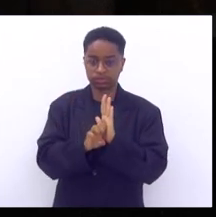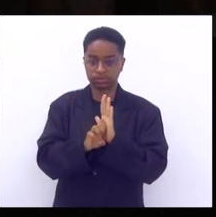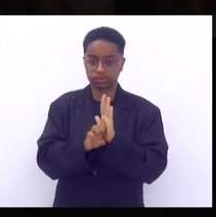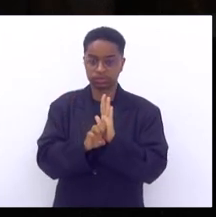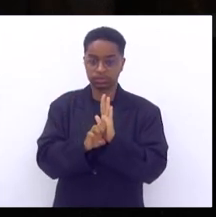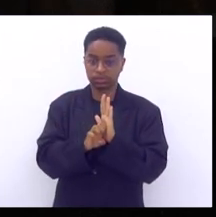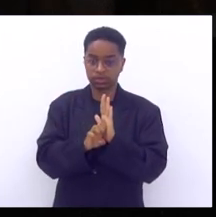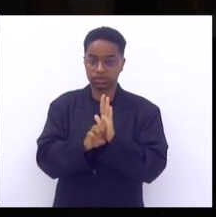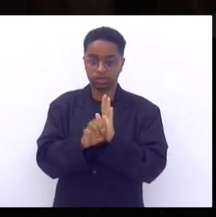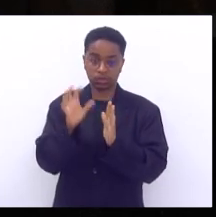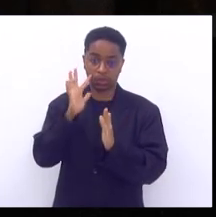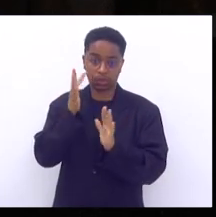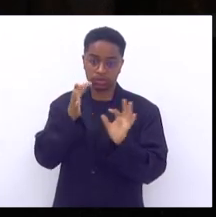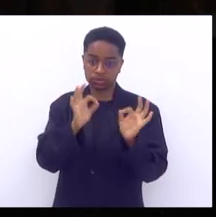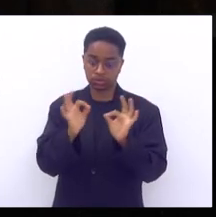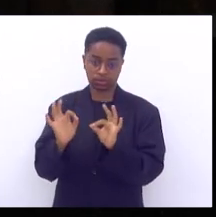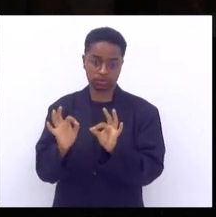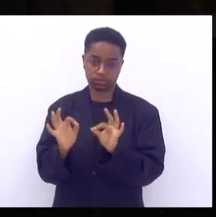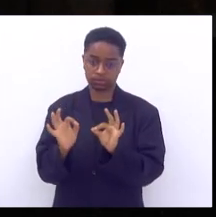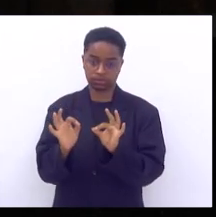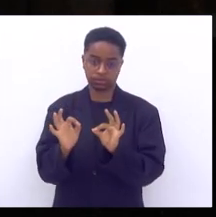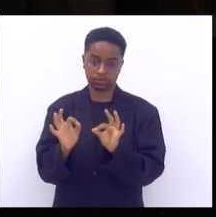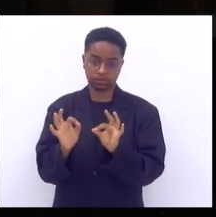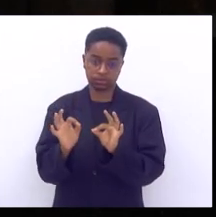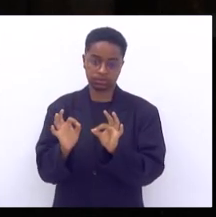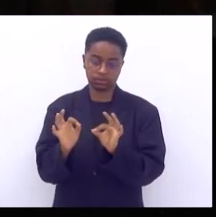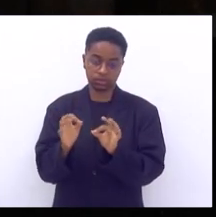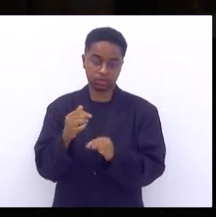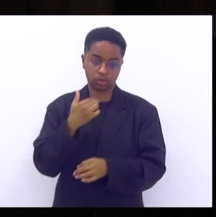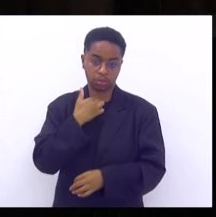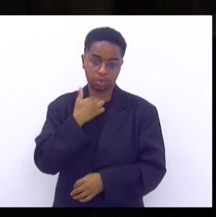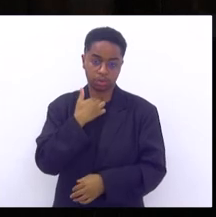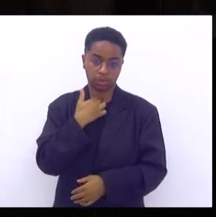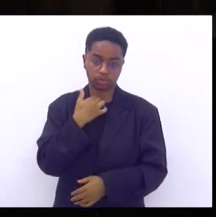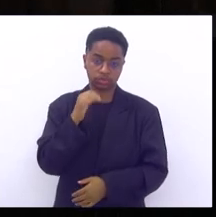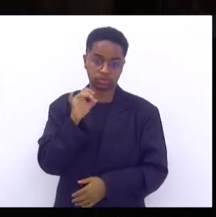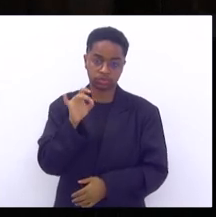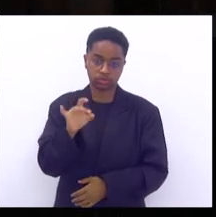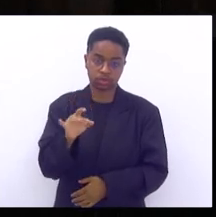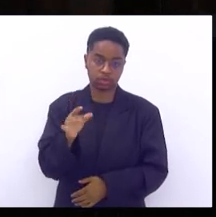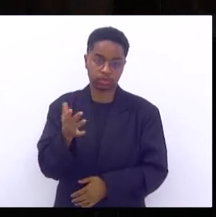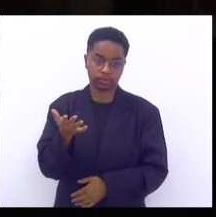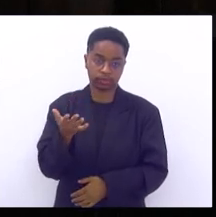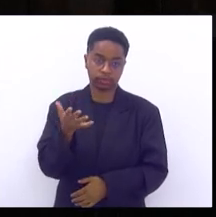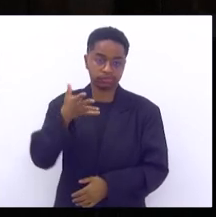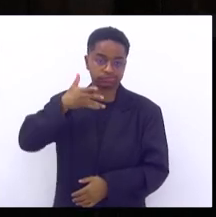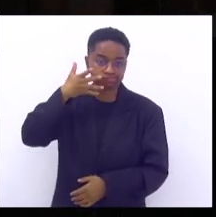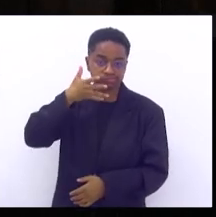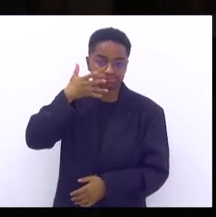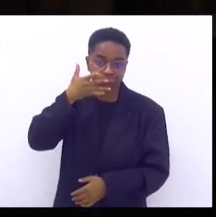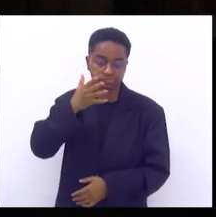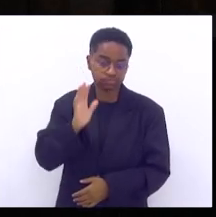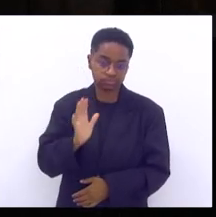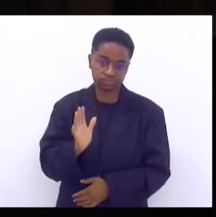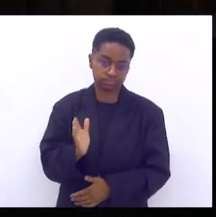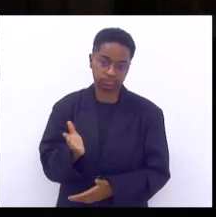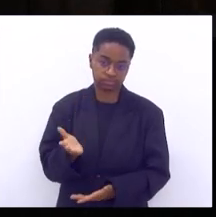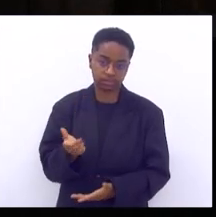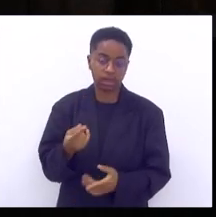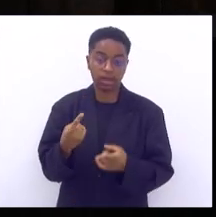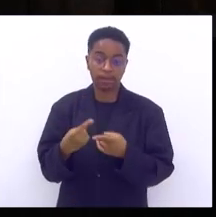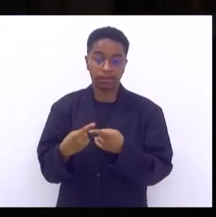saia do papel, não seja apenas um discurso, porque